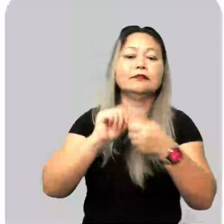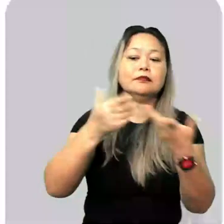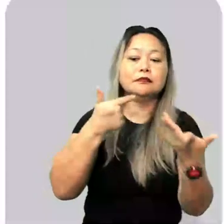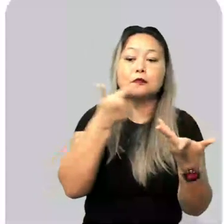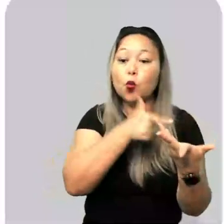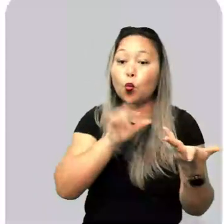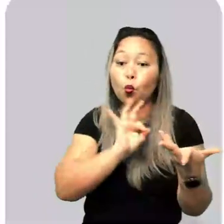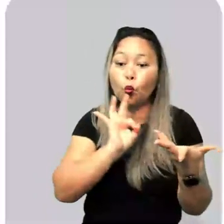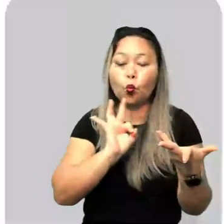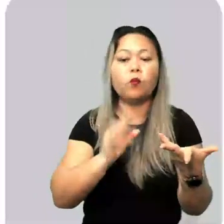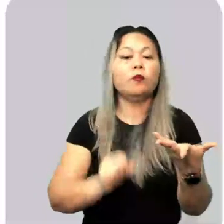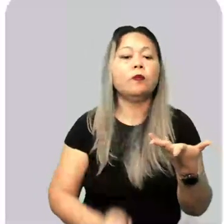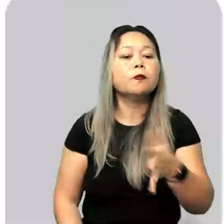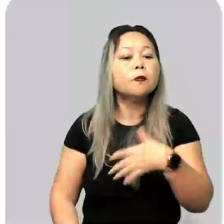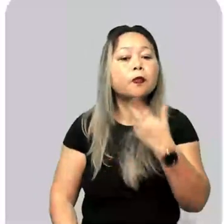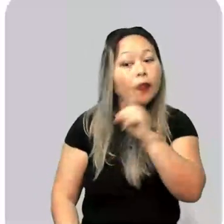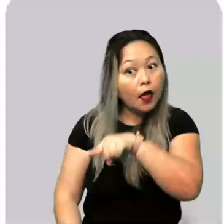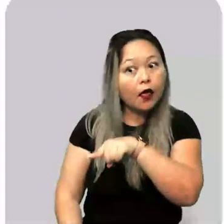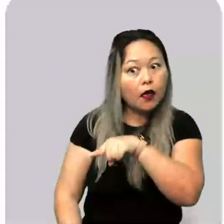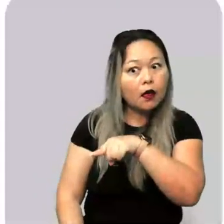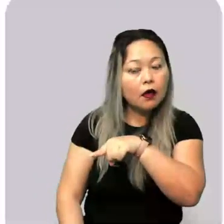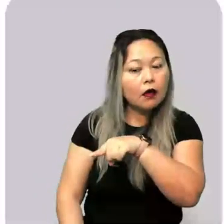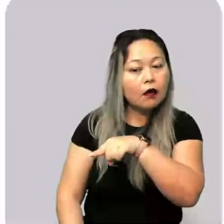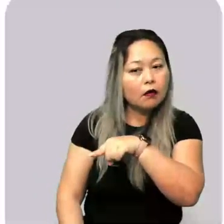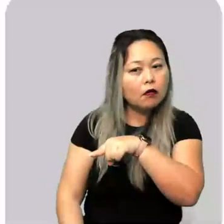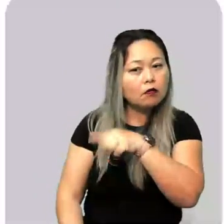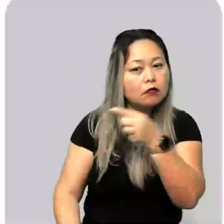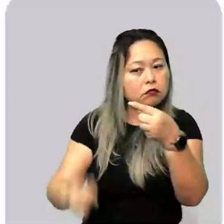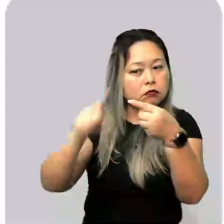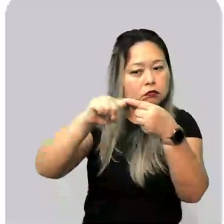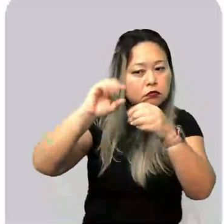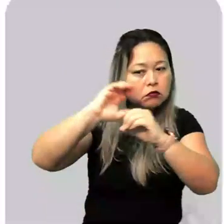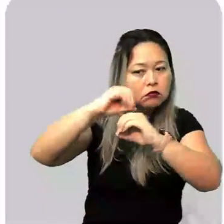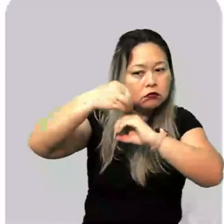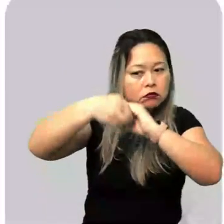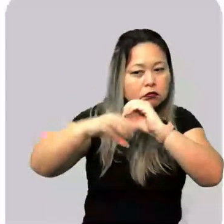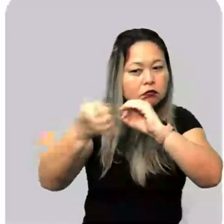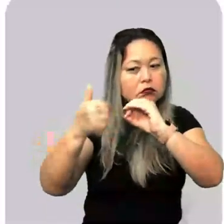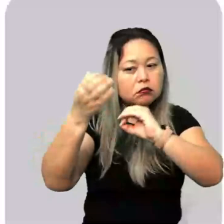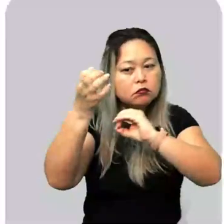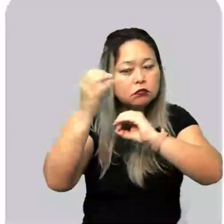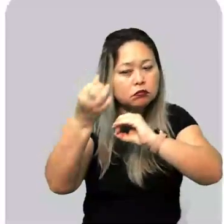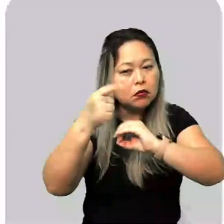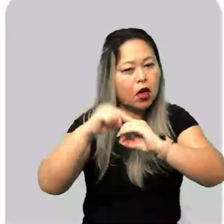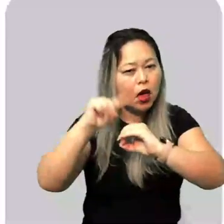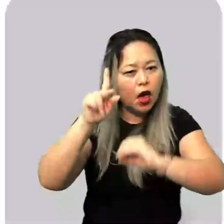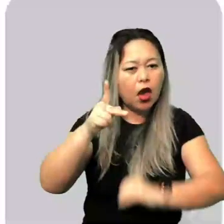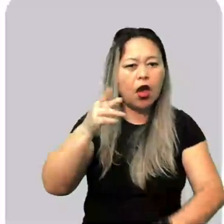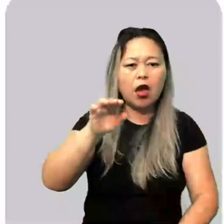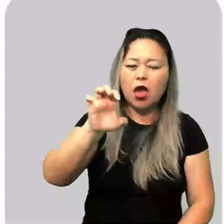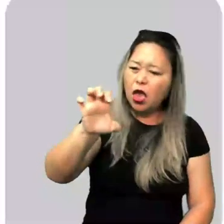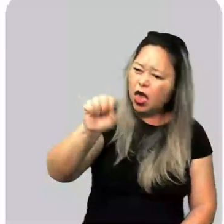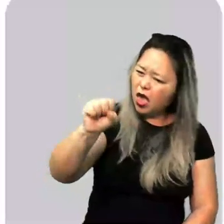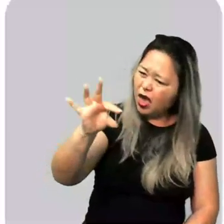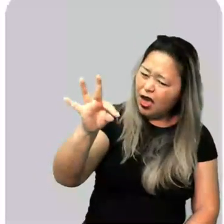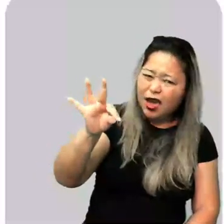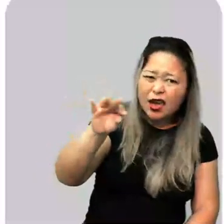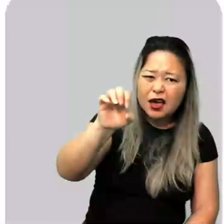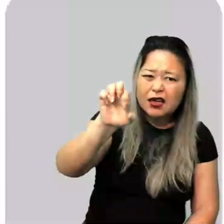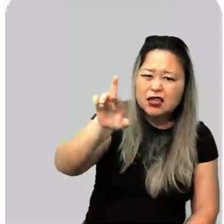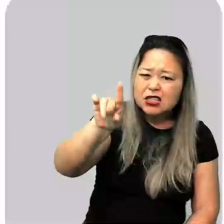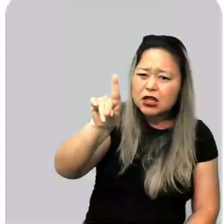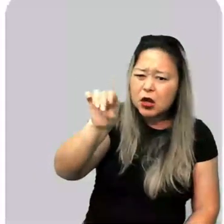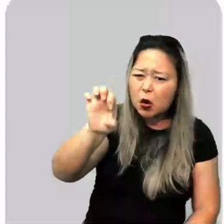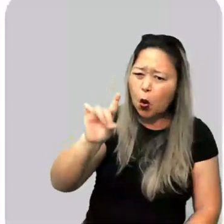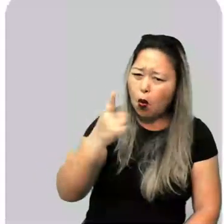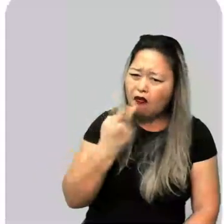polissacarídeos. É isso aí? Monossacarídeos, esteroides e polissacarídeos. Prof, esse esteroide aqui, eu não lembro se ela ter